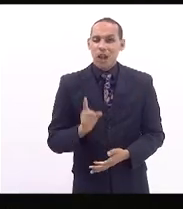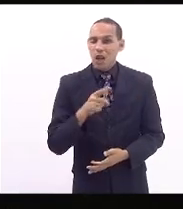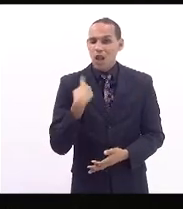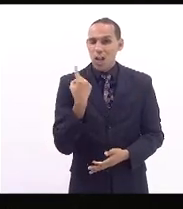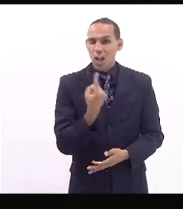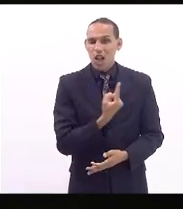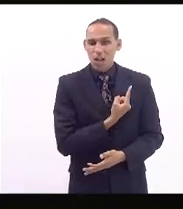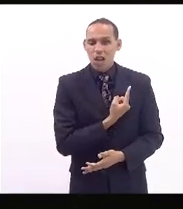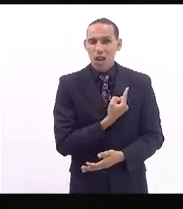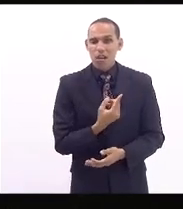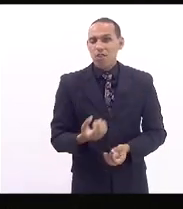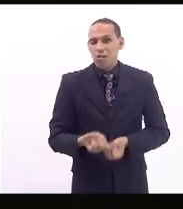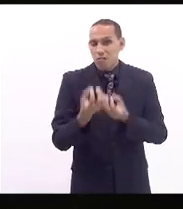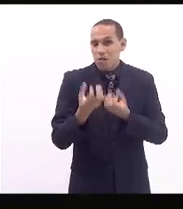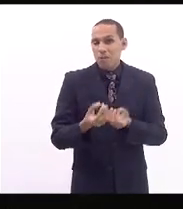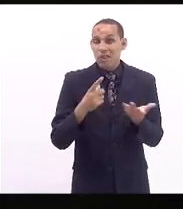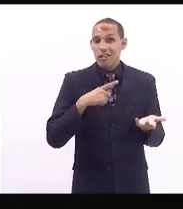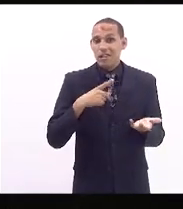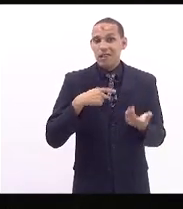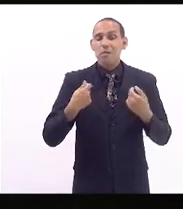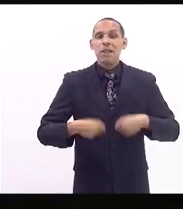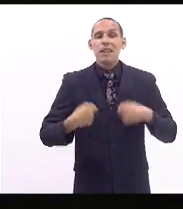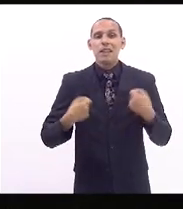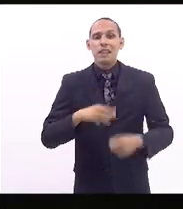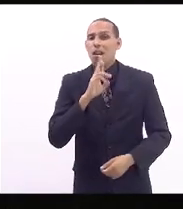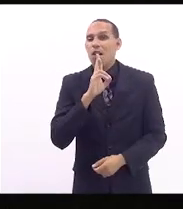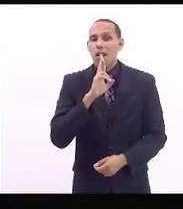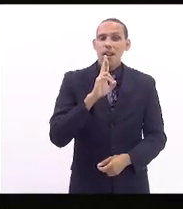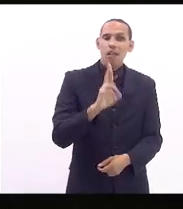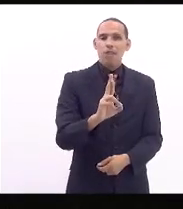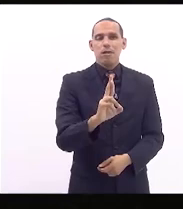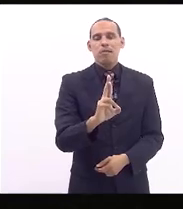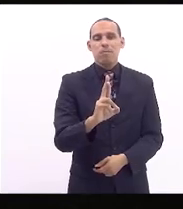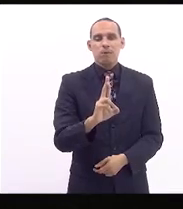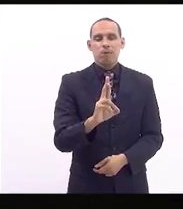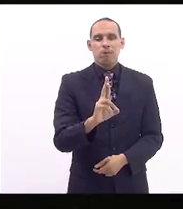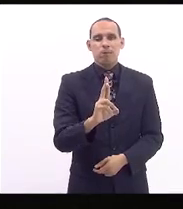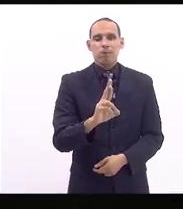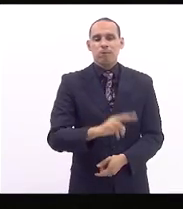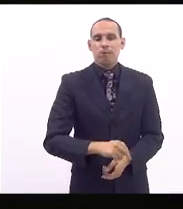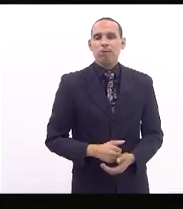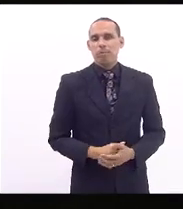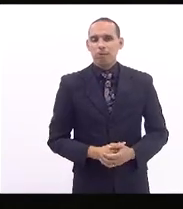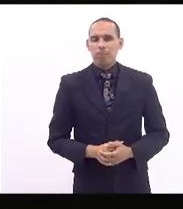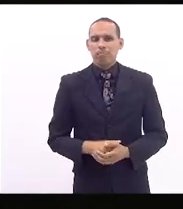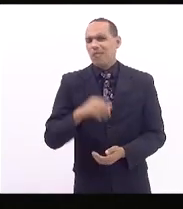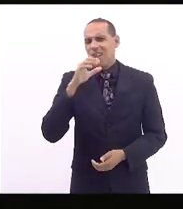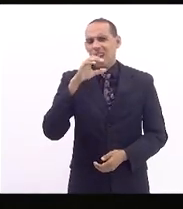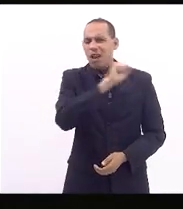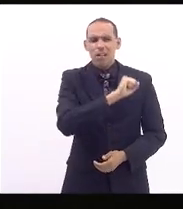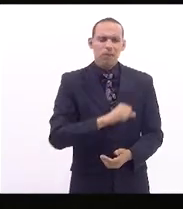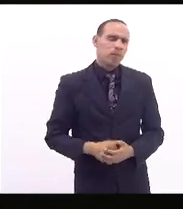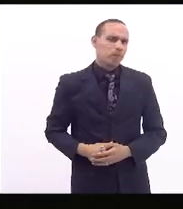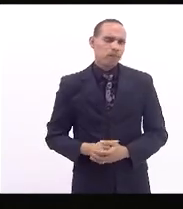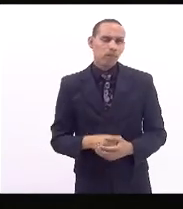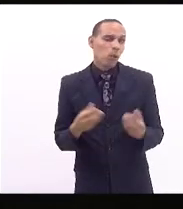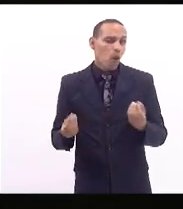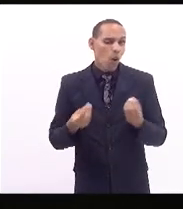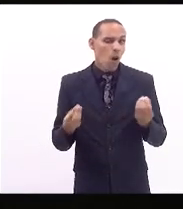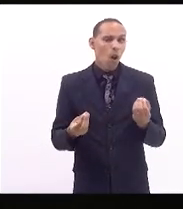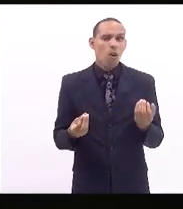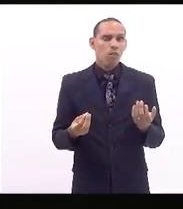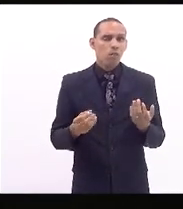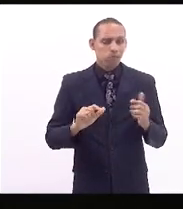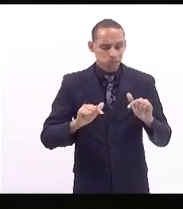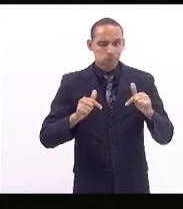temos dados com esse é preciso que a gente responda na rapidamente com medidas